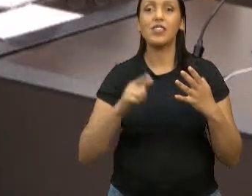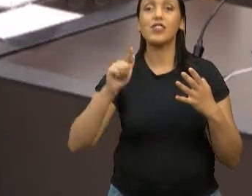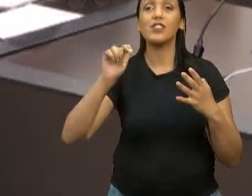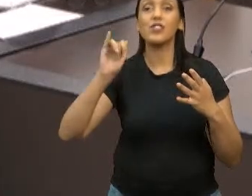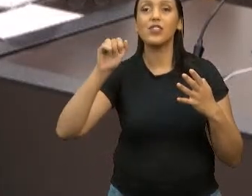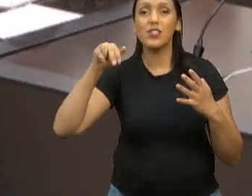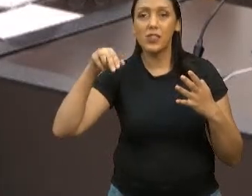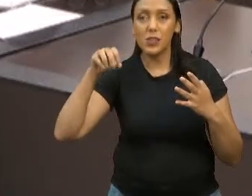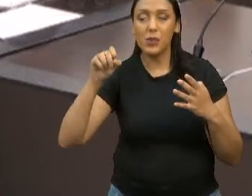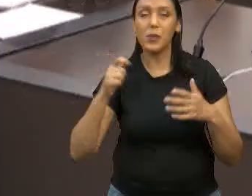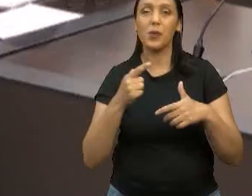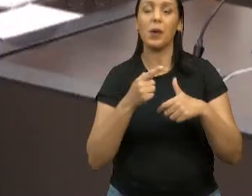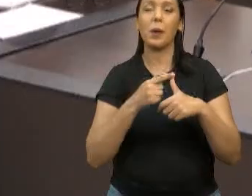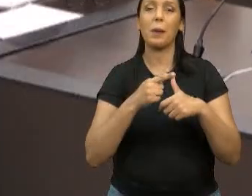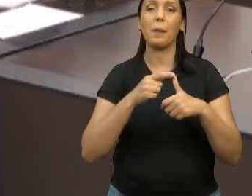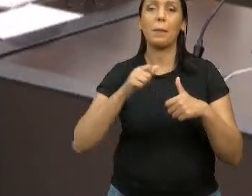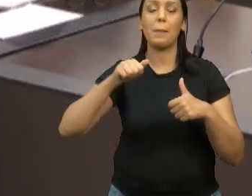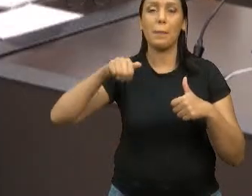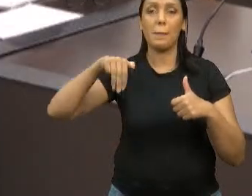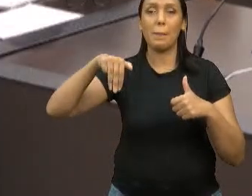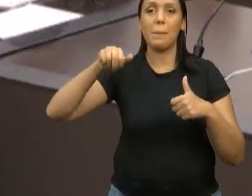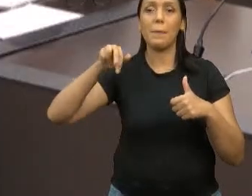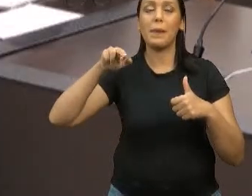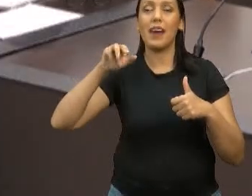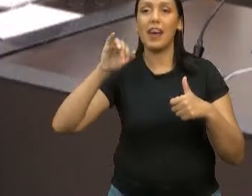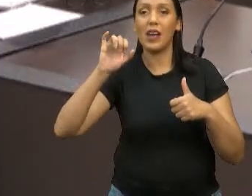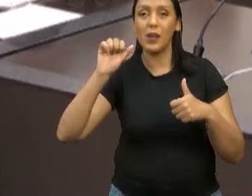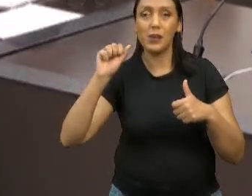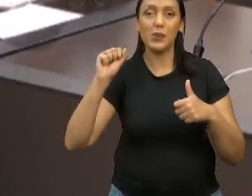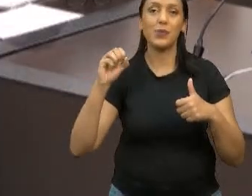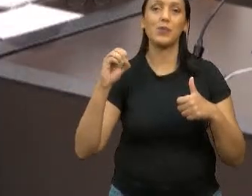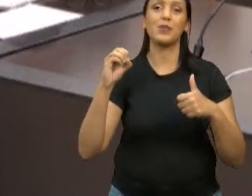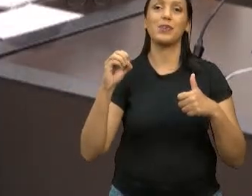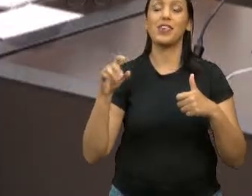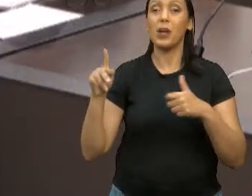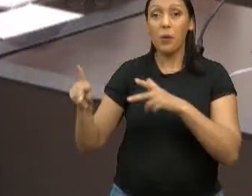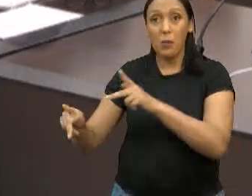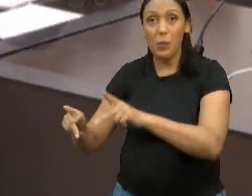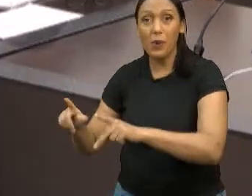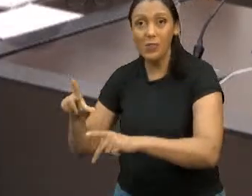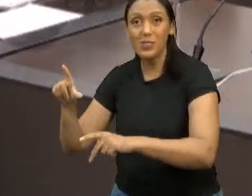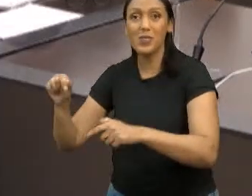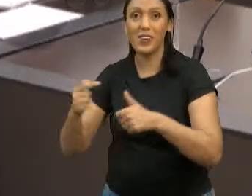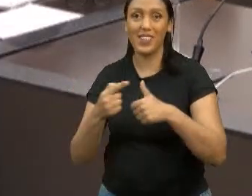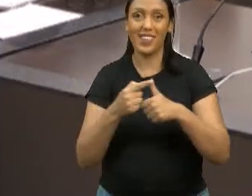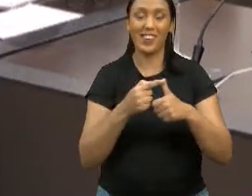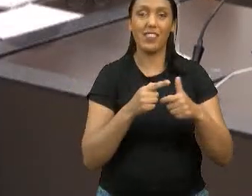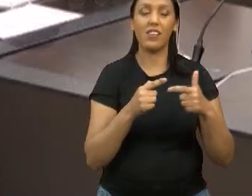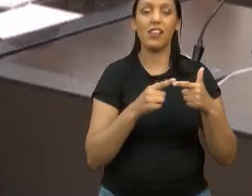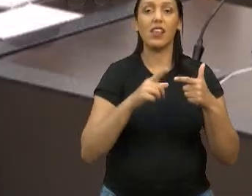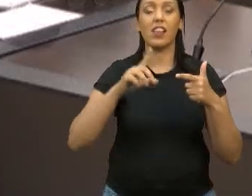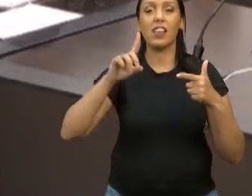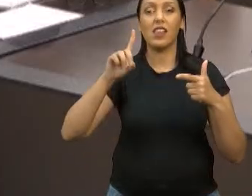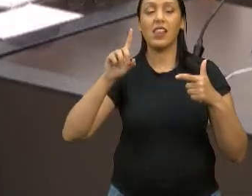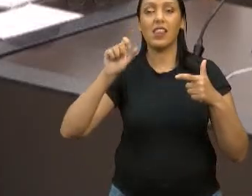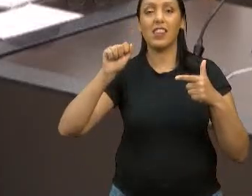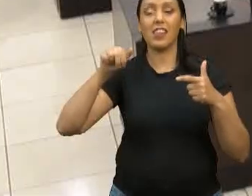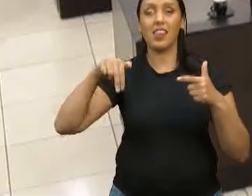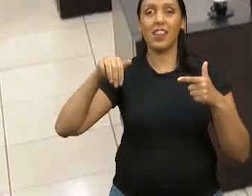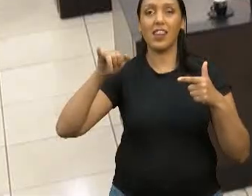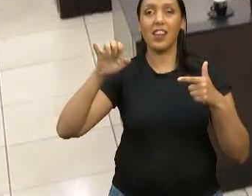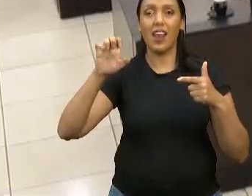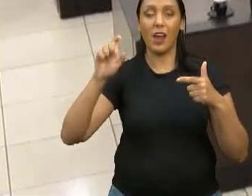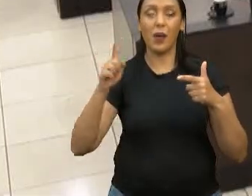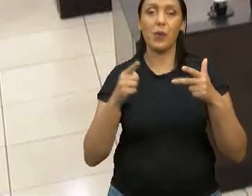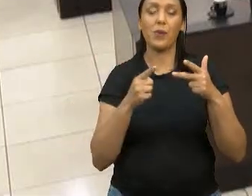Gino, Mário Neto, a pessoa a qual foi escolhida pelo público, Daniel Neto, Zóio